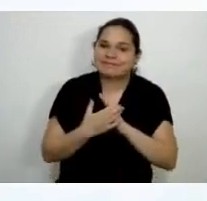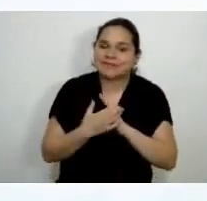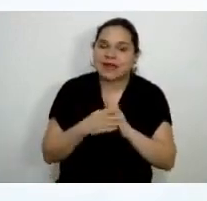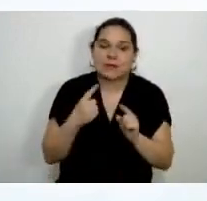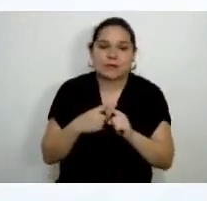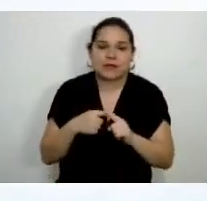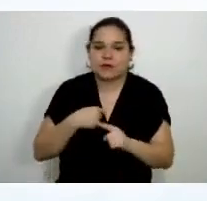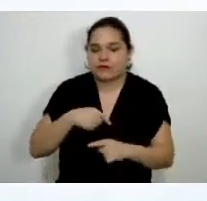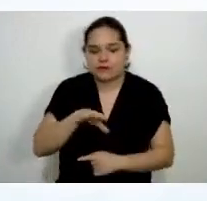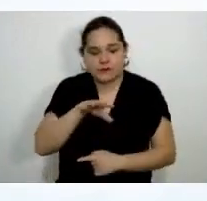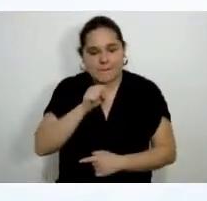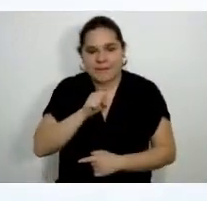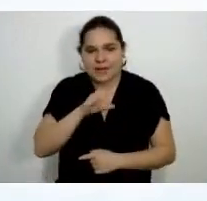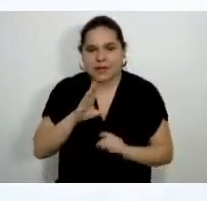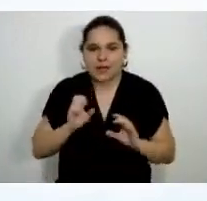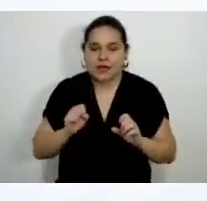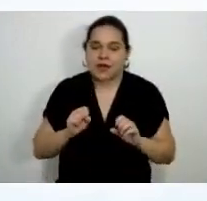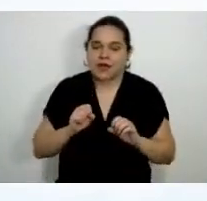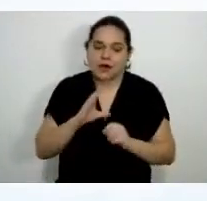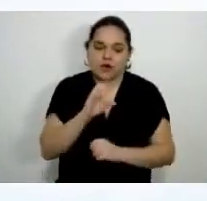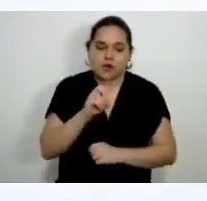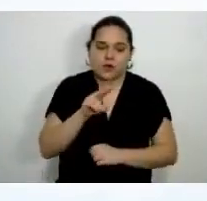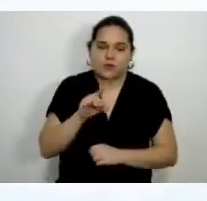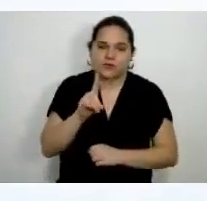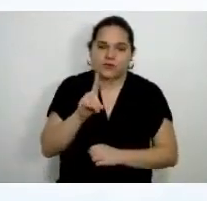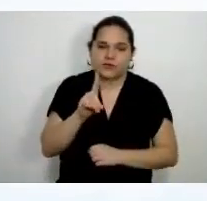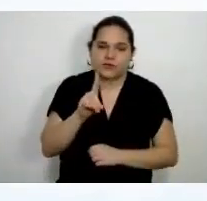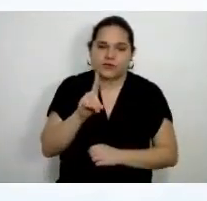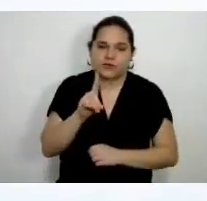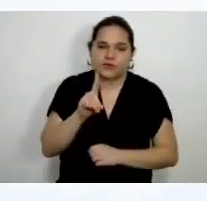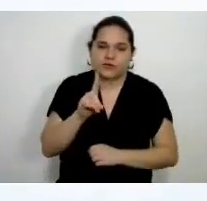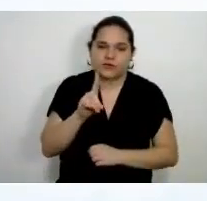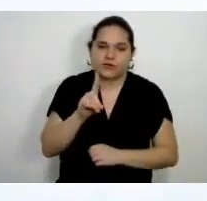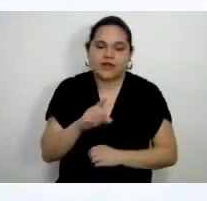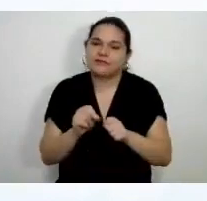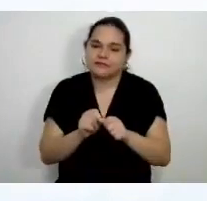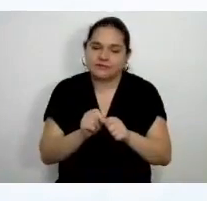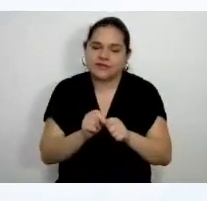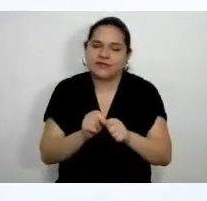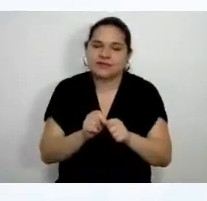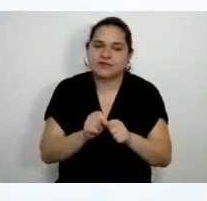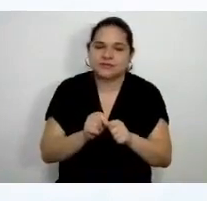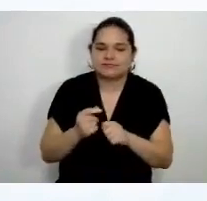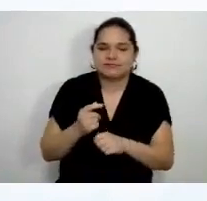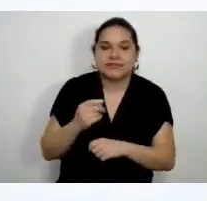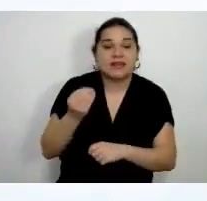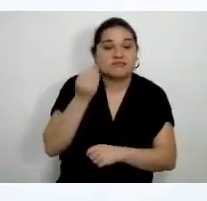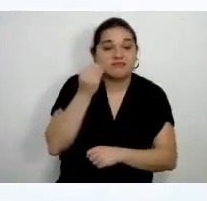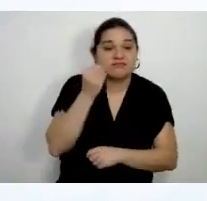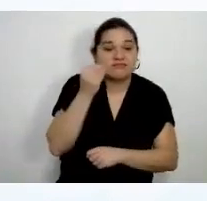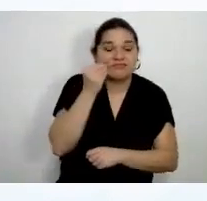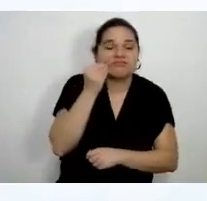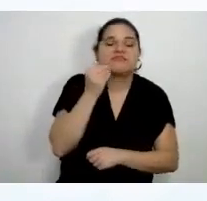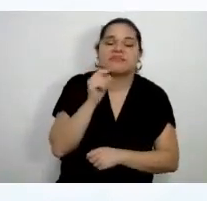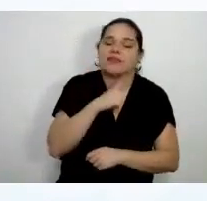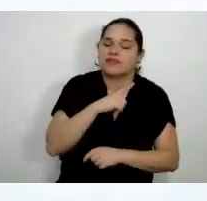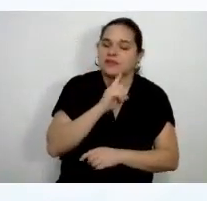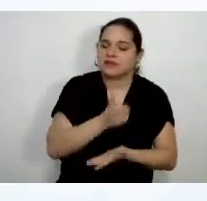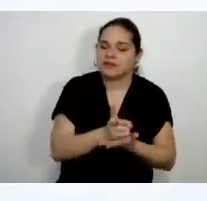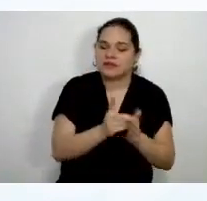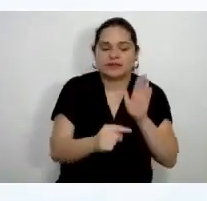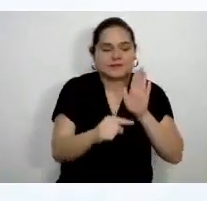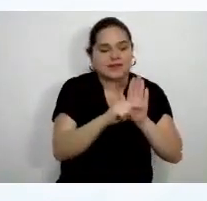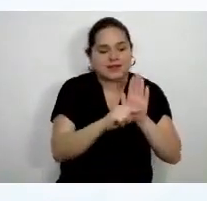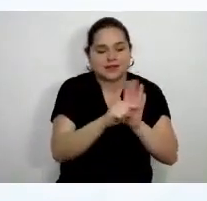Covid. Aliás, até hoje, todos os exames que eu fiz deu negativo, e eu acredito muito a essa sua receitinha. Então, quem está nos ouvindo aqui,